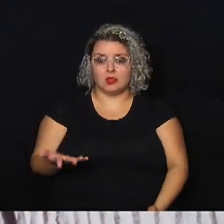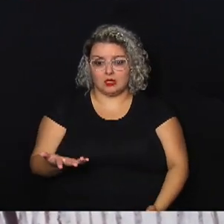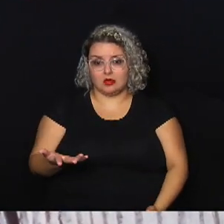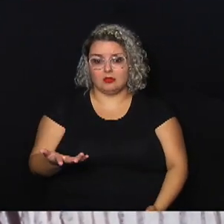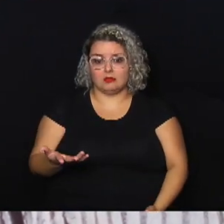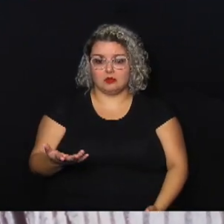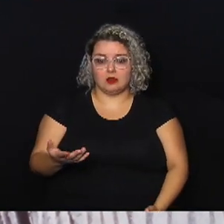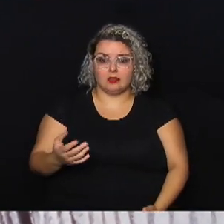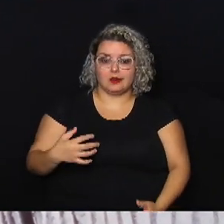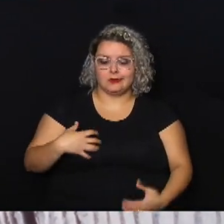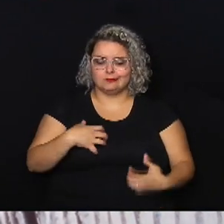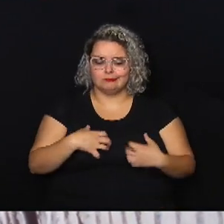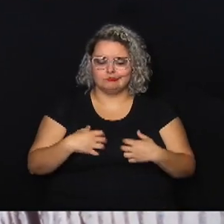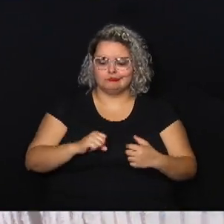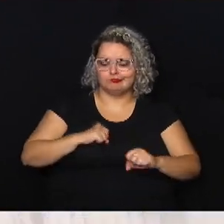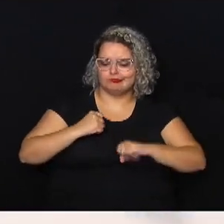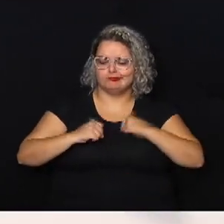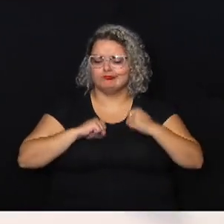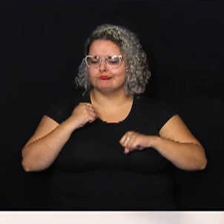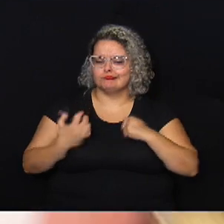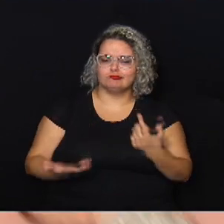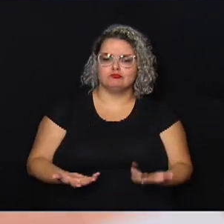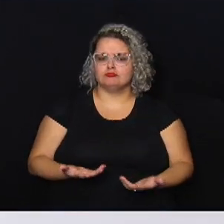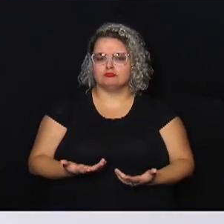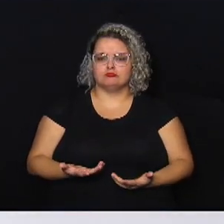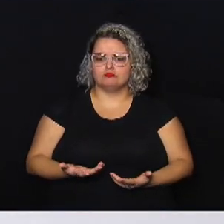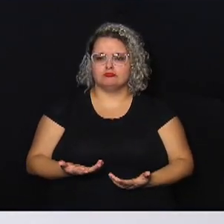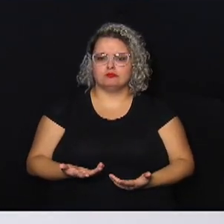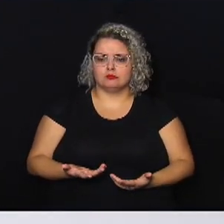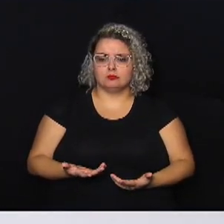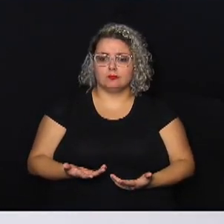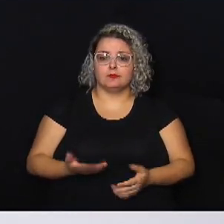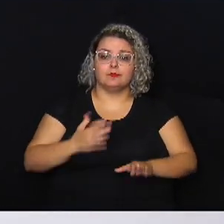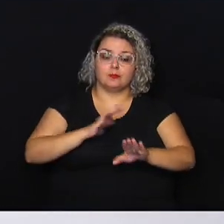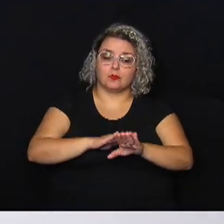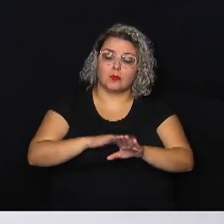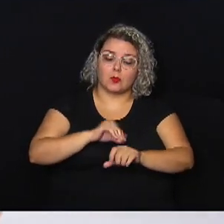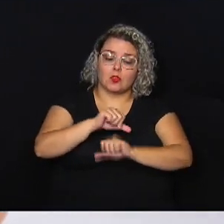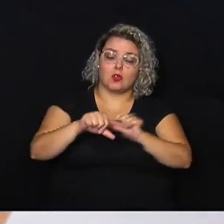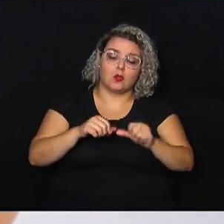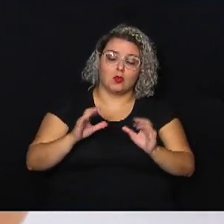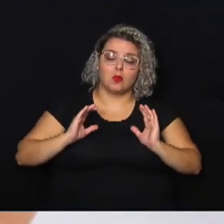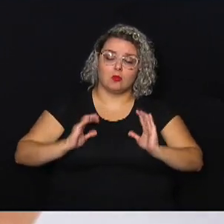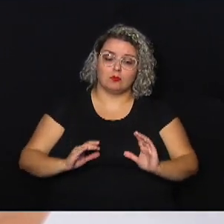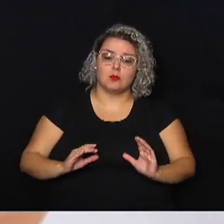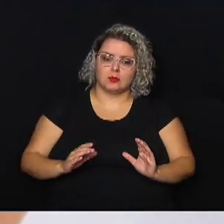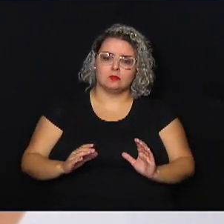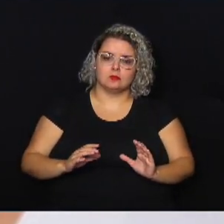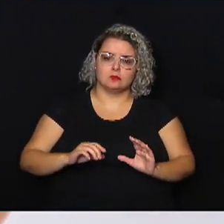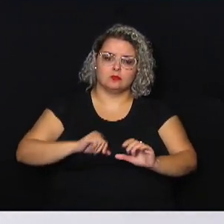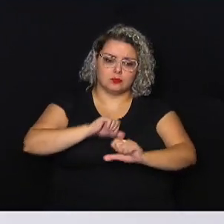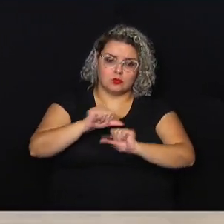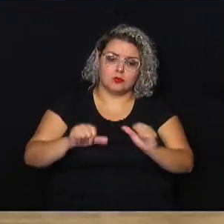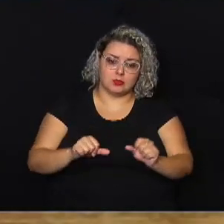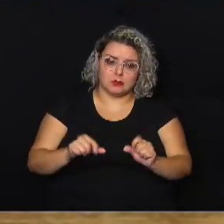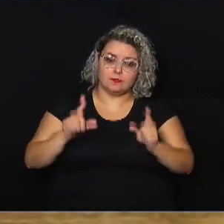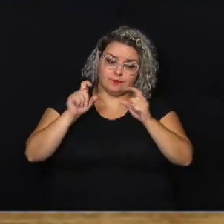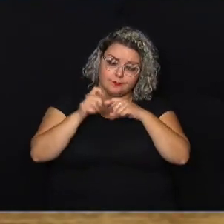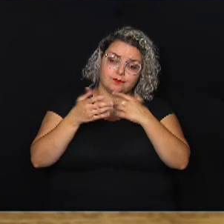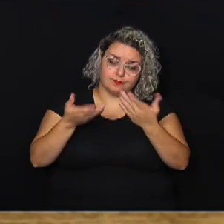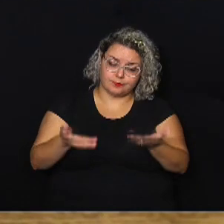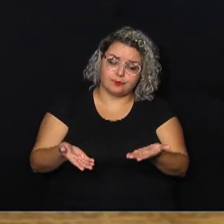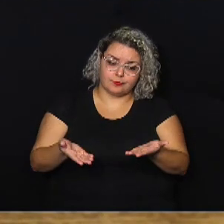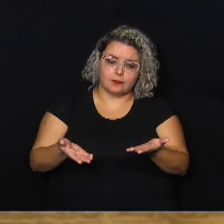rebeldia mesmo, uma repulsa aquilo, e altera o comportamento radicalmente. O que é difícil, mas porque vai